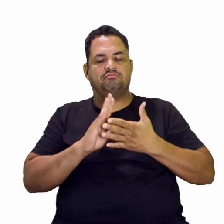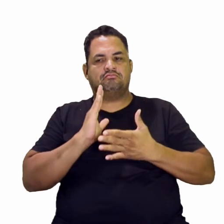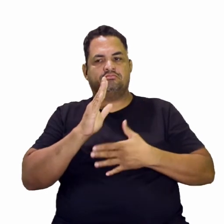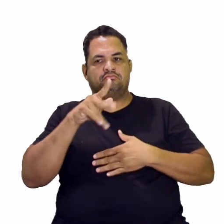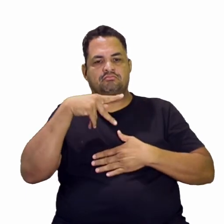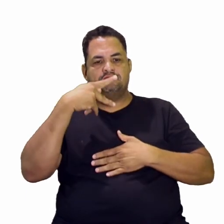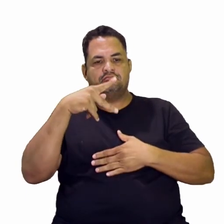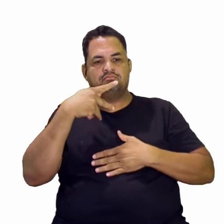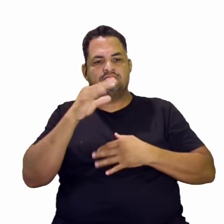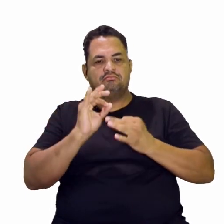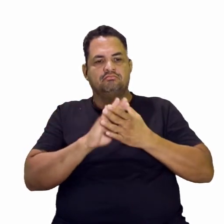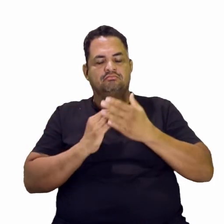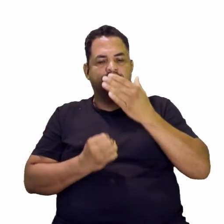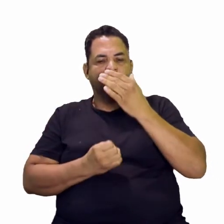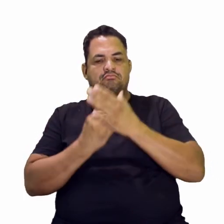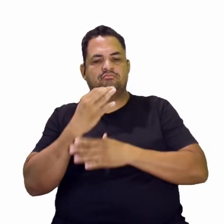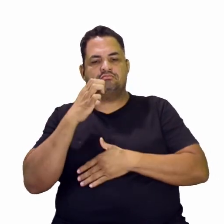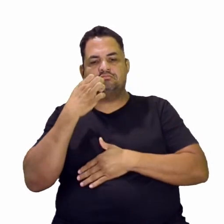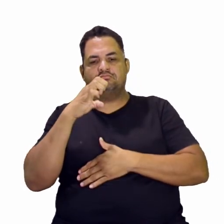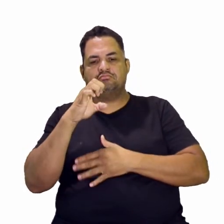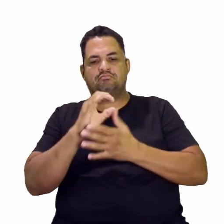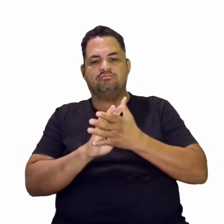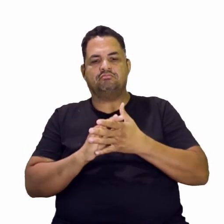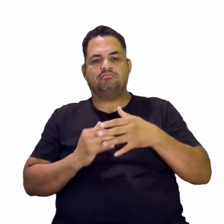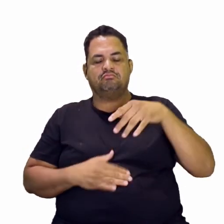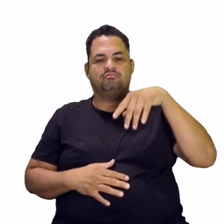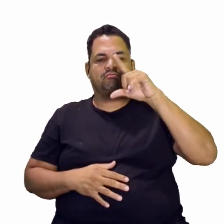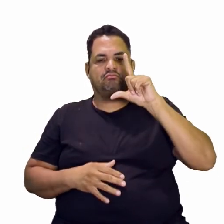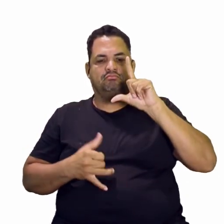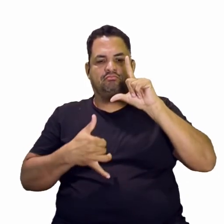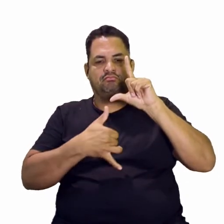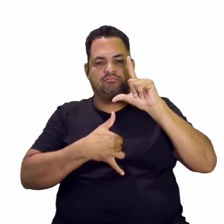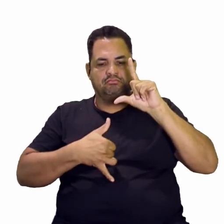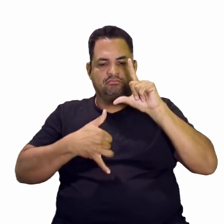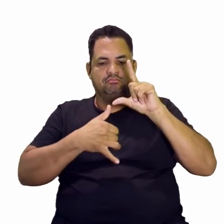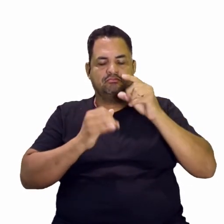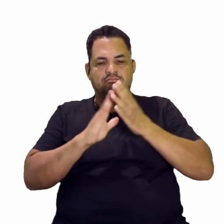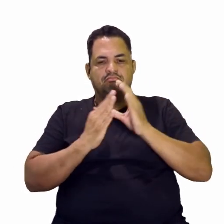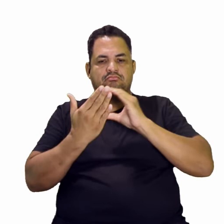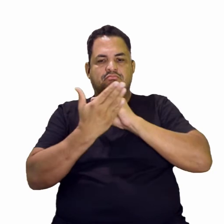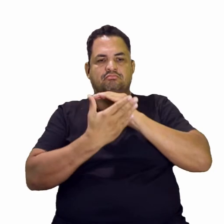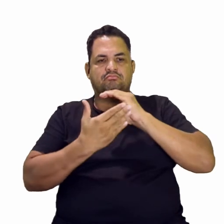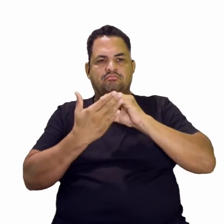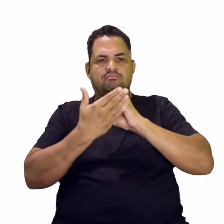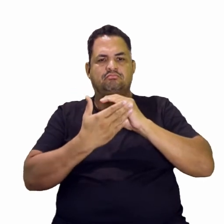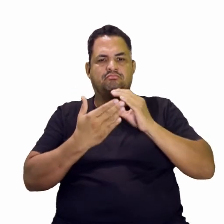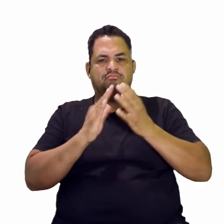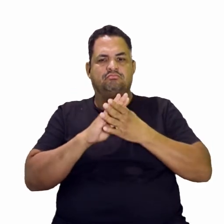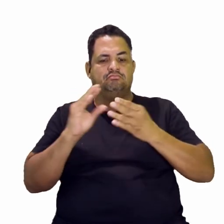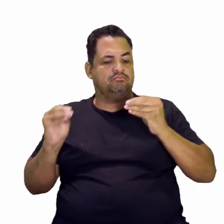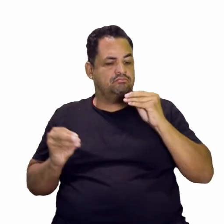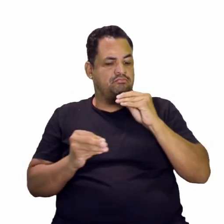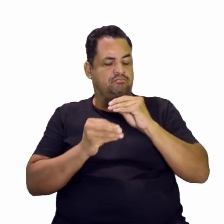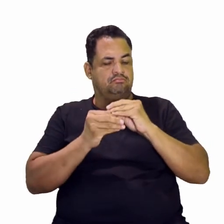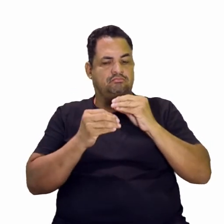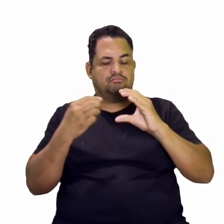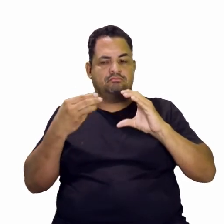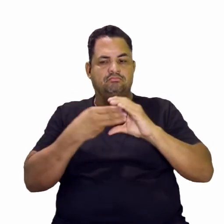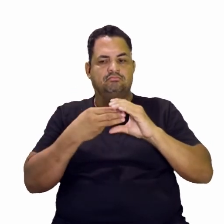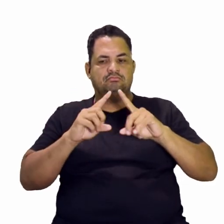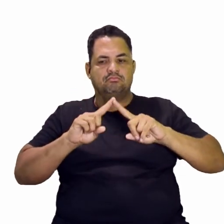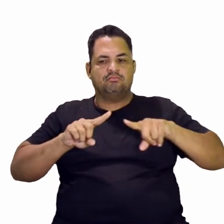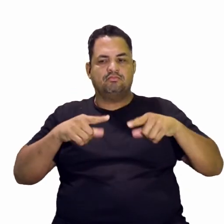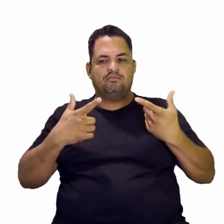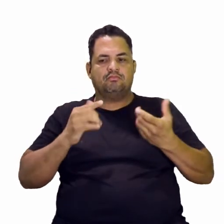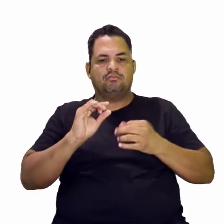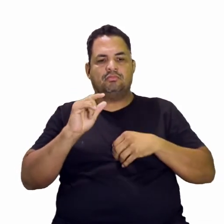falou das que são fontes de energia, os lipídios e os carboidratos. Não vão fazer parte de reposição também celular, não, mas